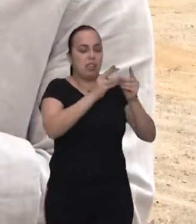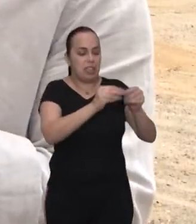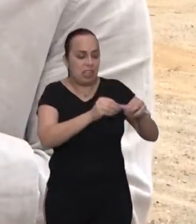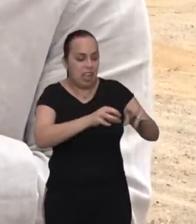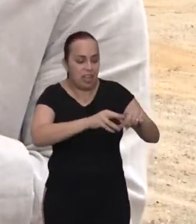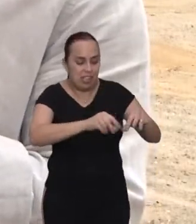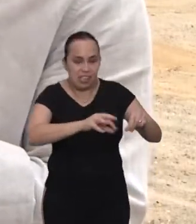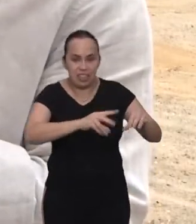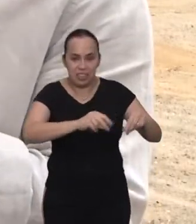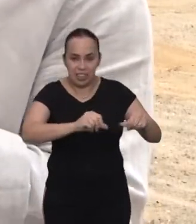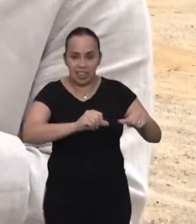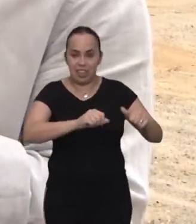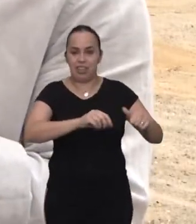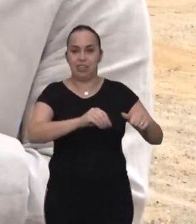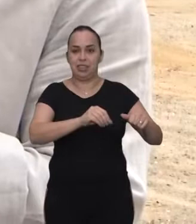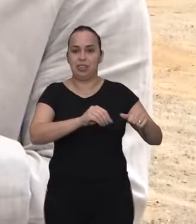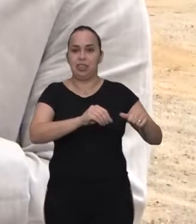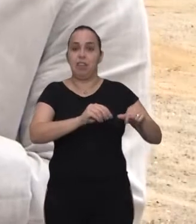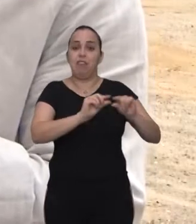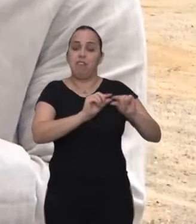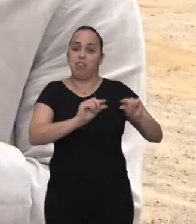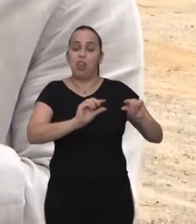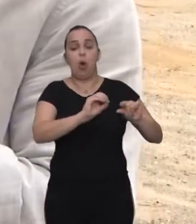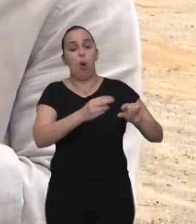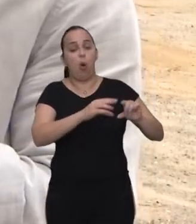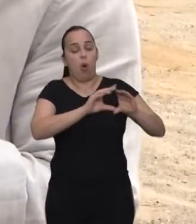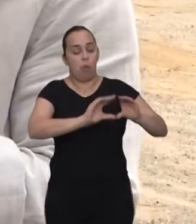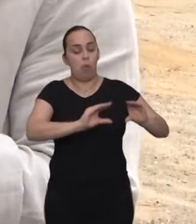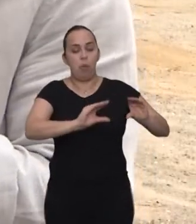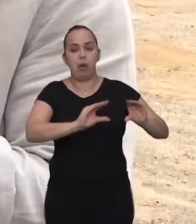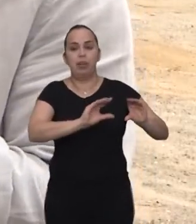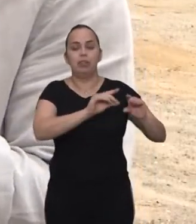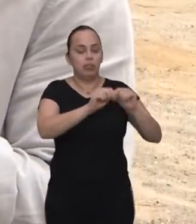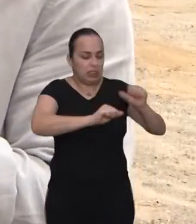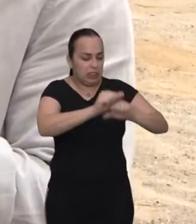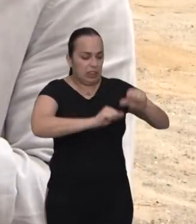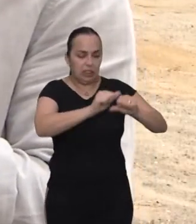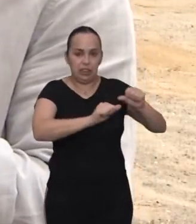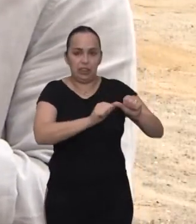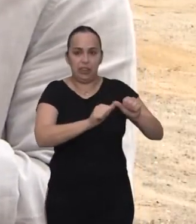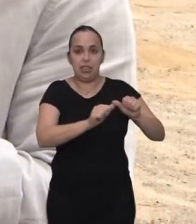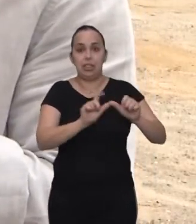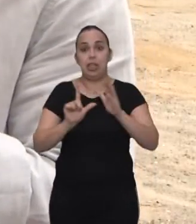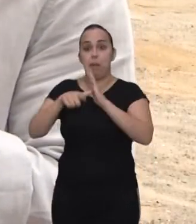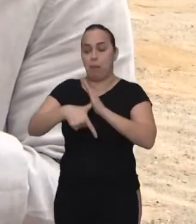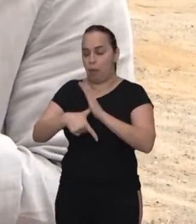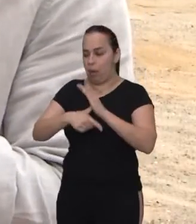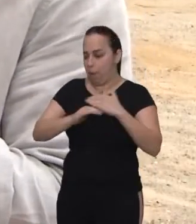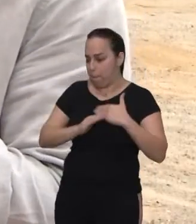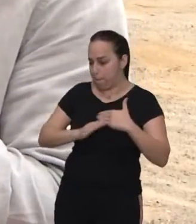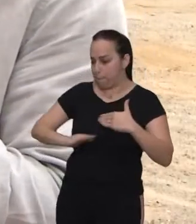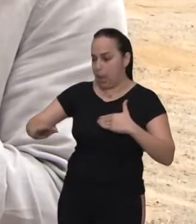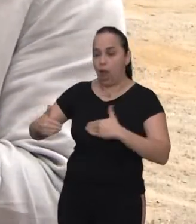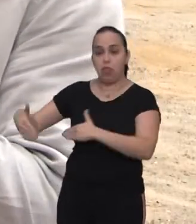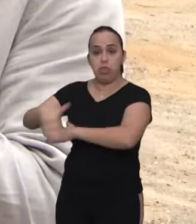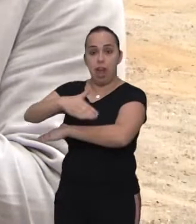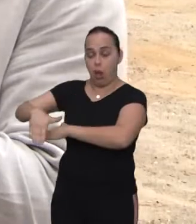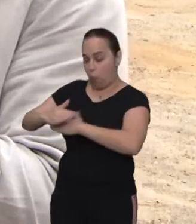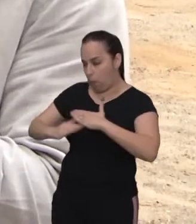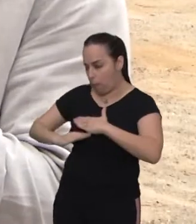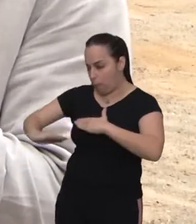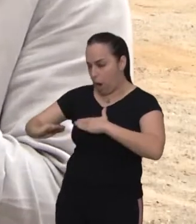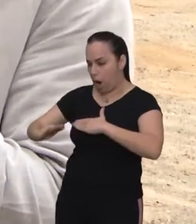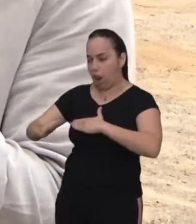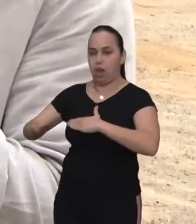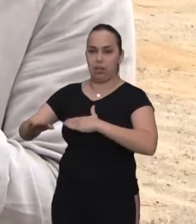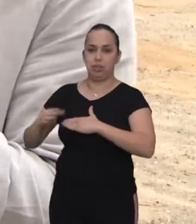agregado O que é o material mais fino intermediário um pouquinho mais grosso Então esse material agregado a gente aproveita nossas estradas rurais né São